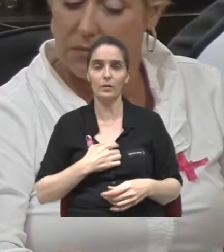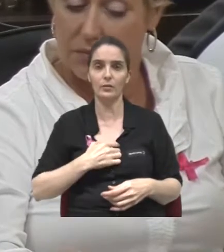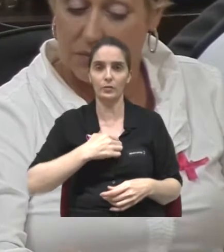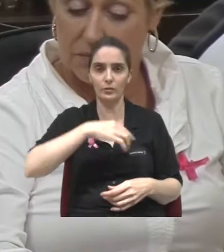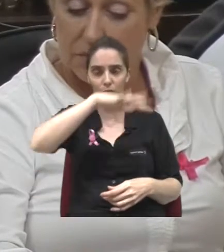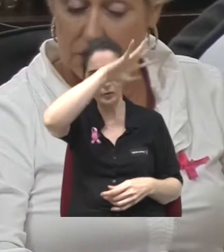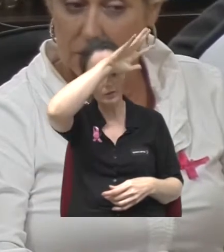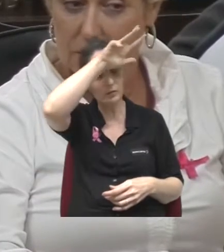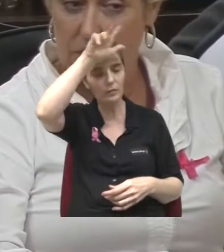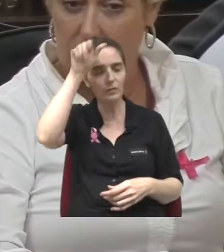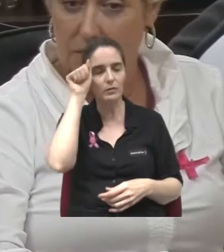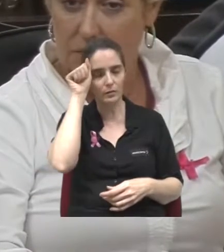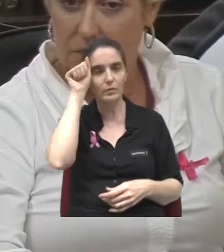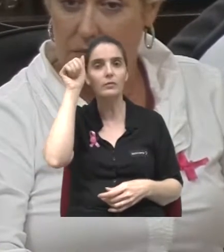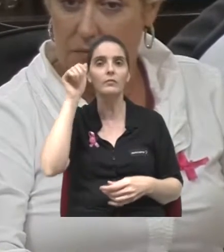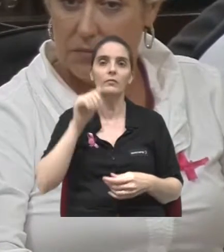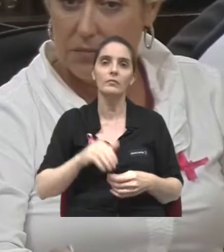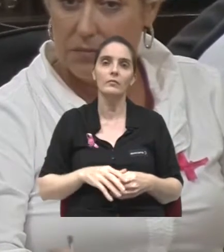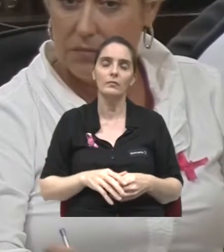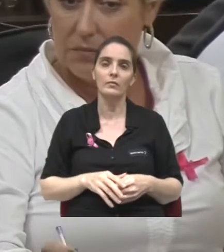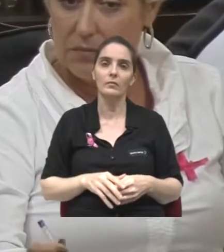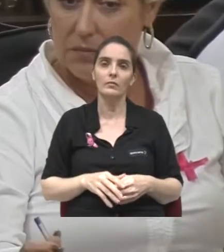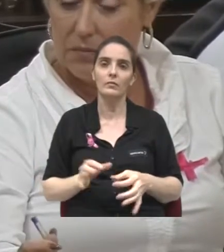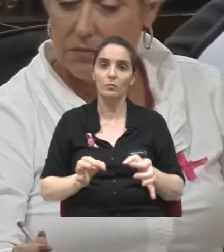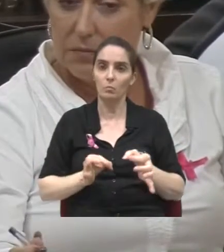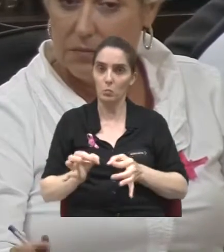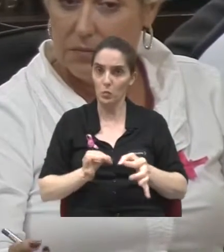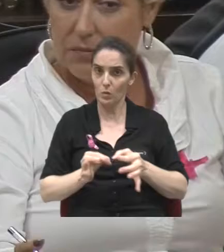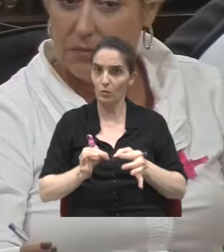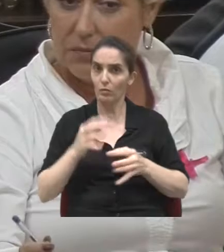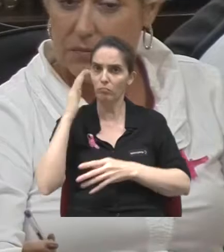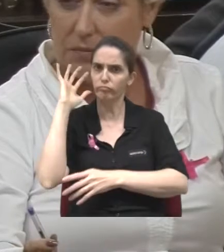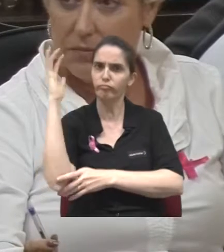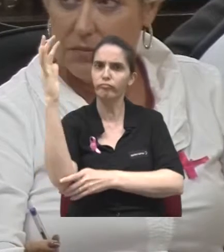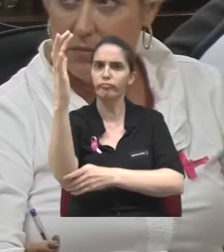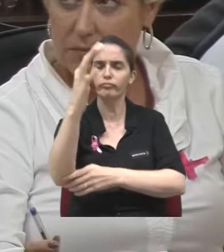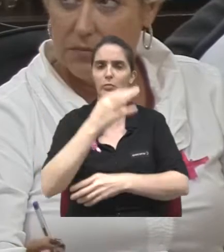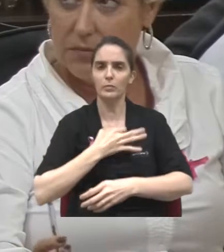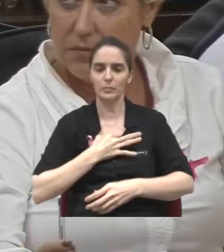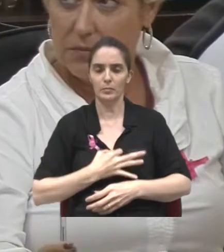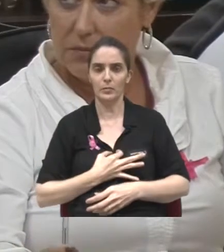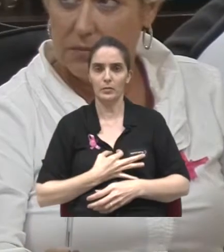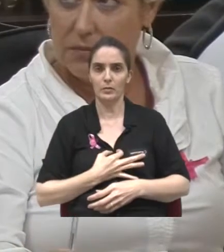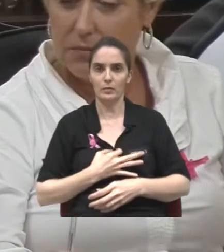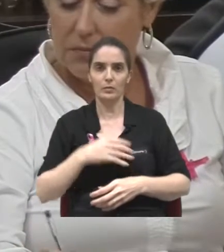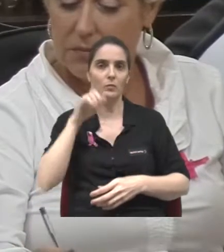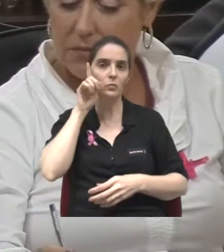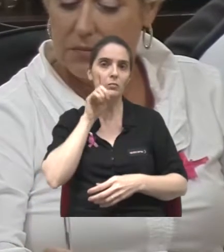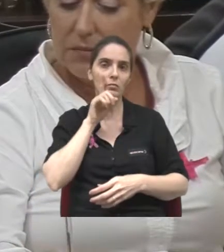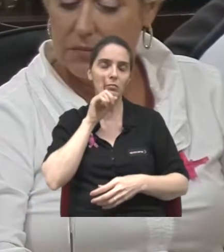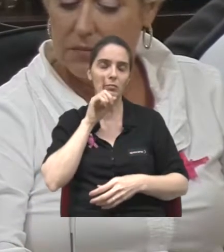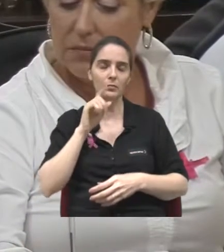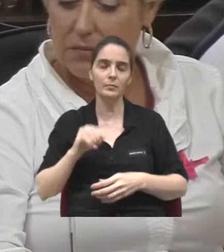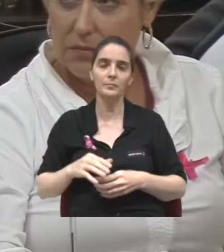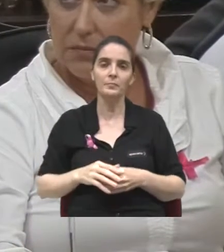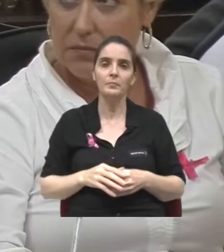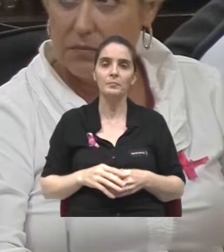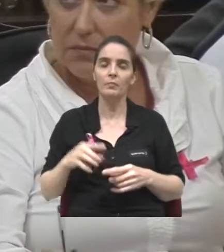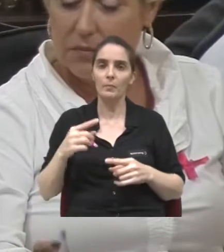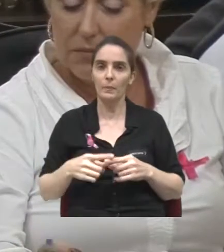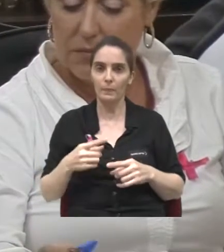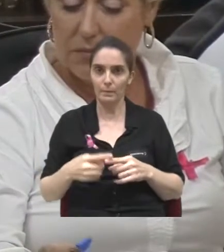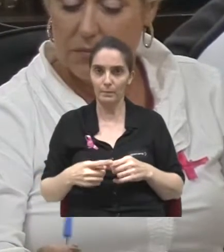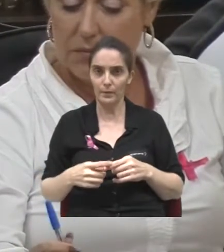serviços prestados em organização militar na Amazônia, Medalha das Nações Unidas como reconhecimento aos bons